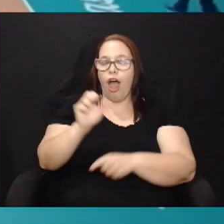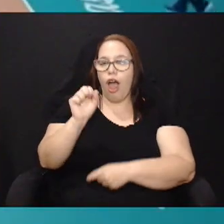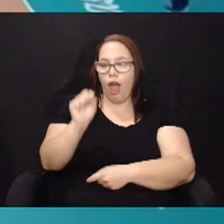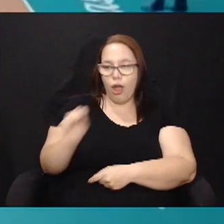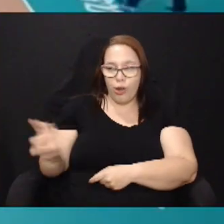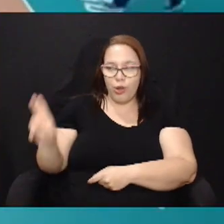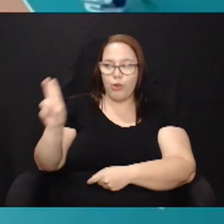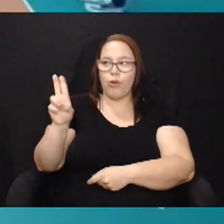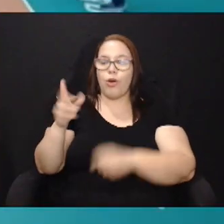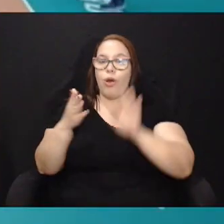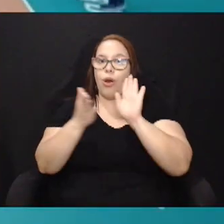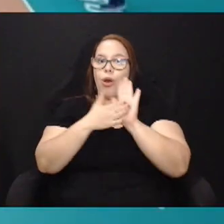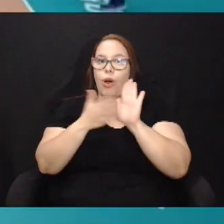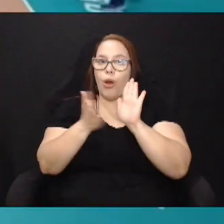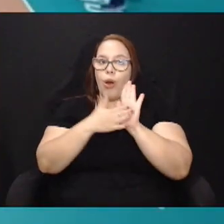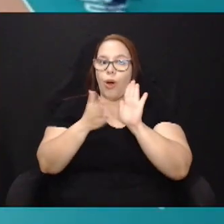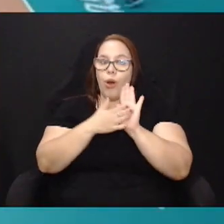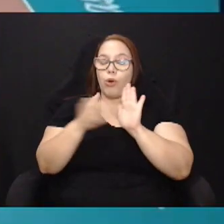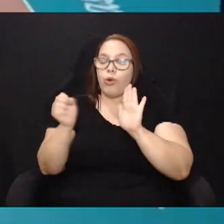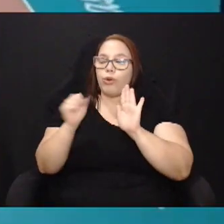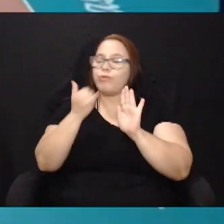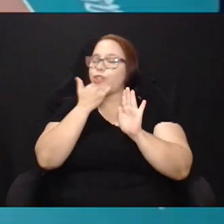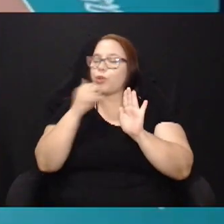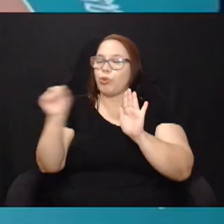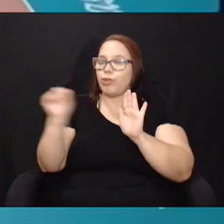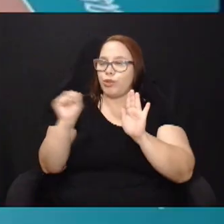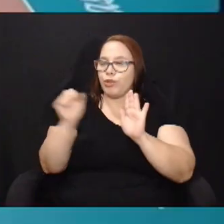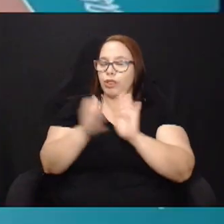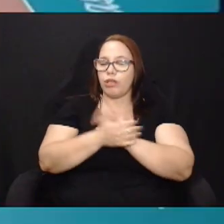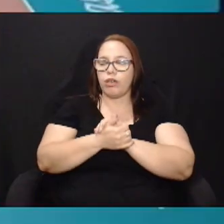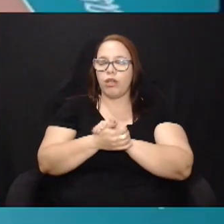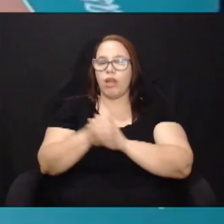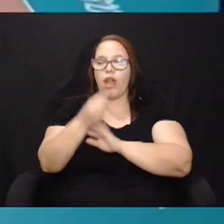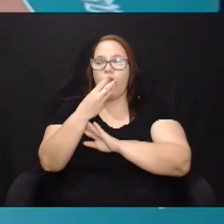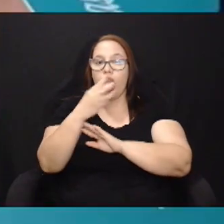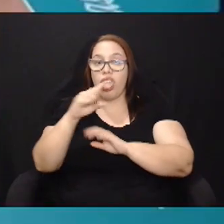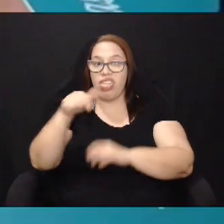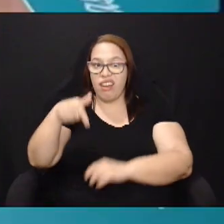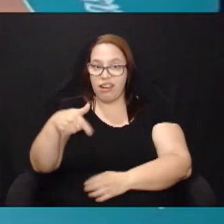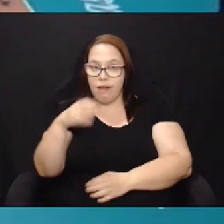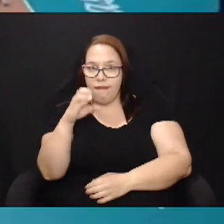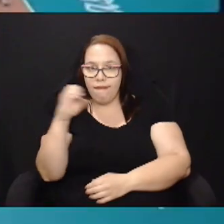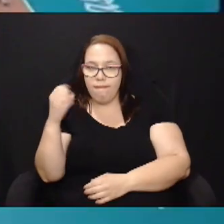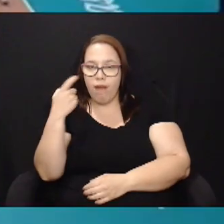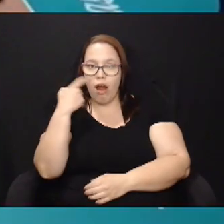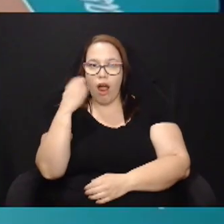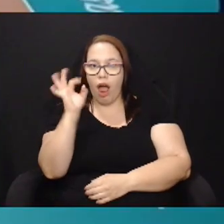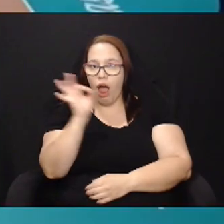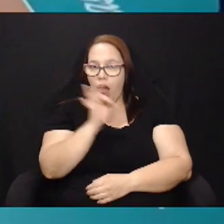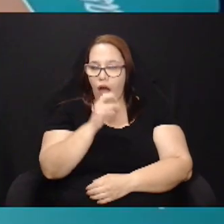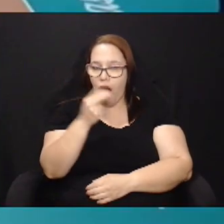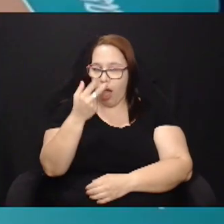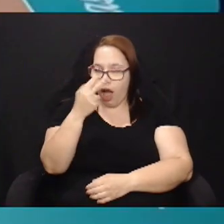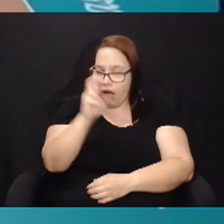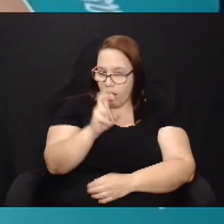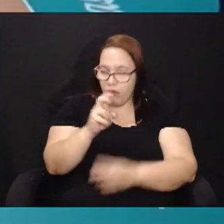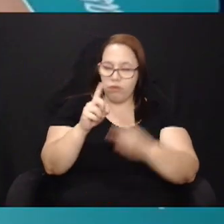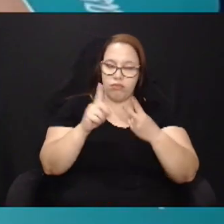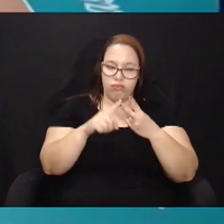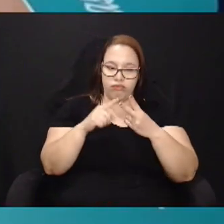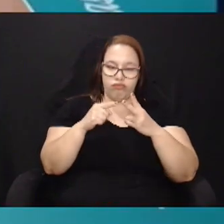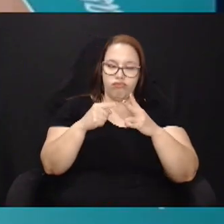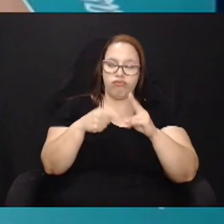aí na sua tela. 3-0 e olha só as parciais, hein? 25-20 no primeiro set,